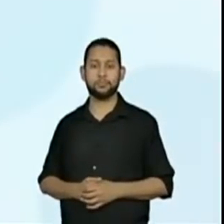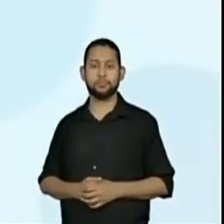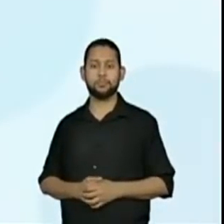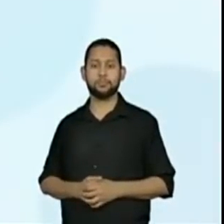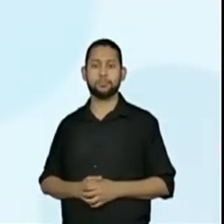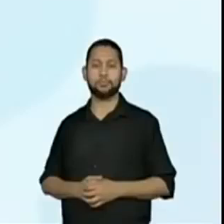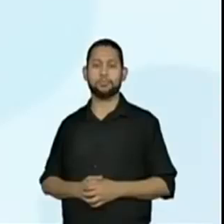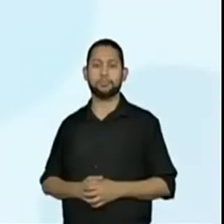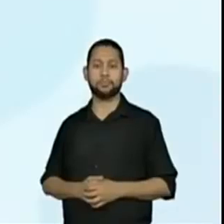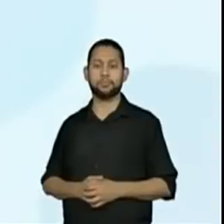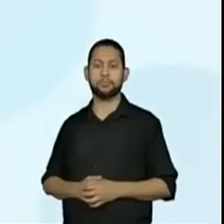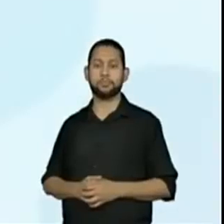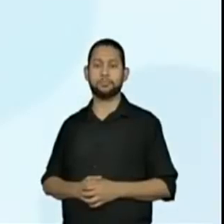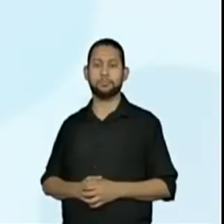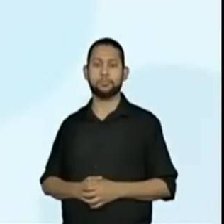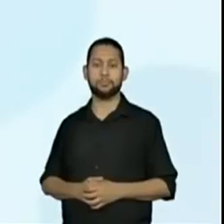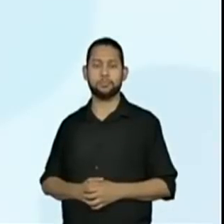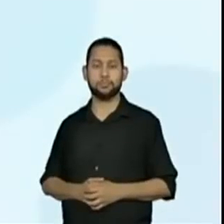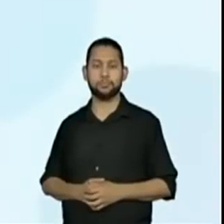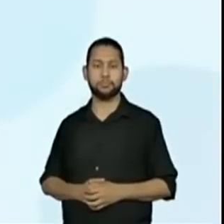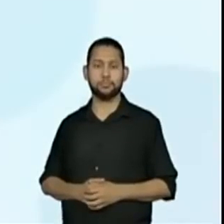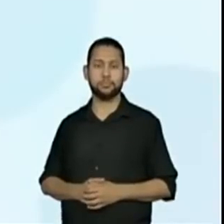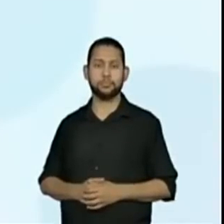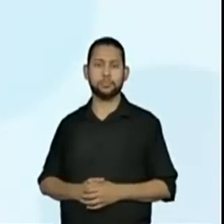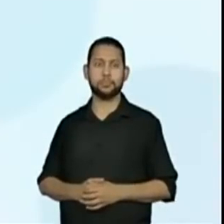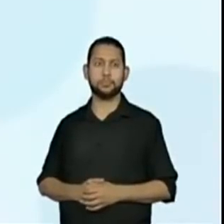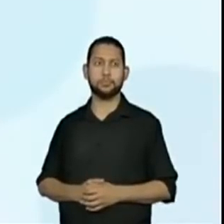também referente a essa